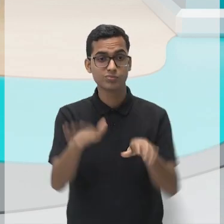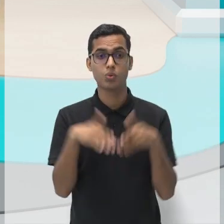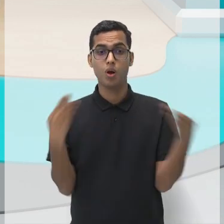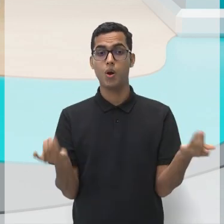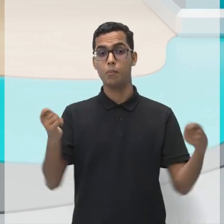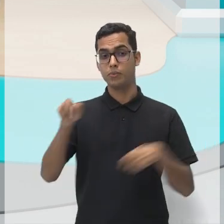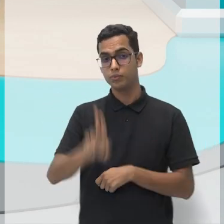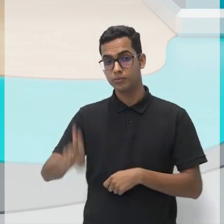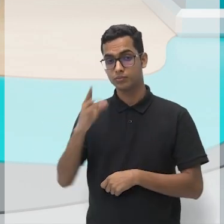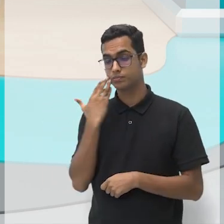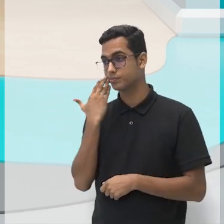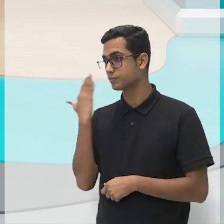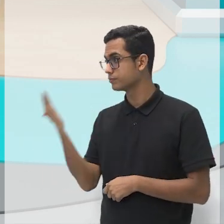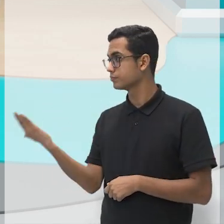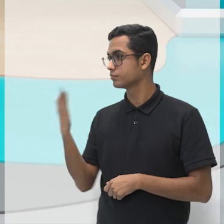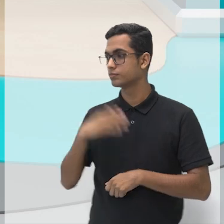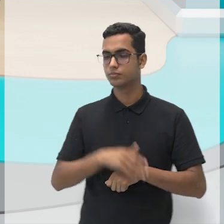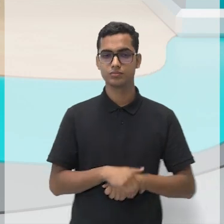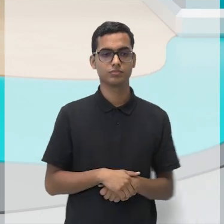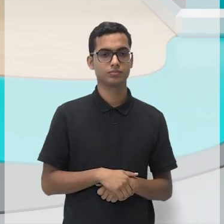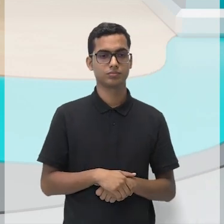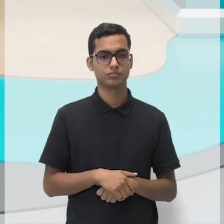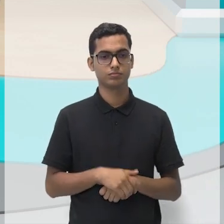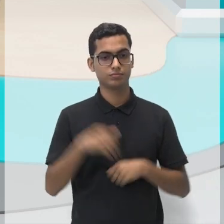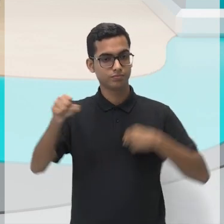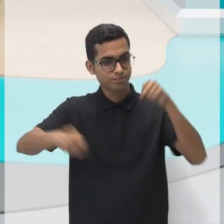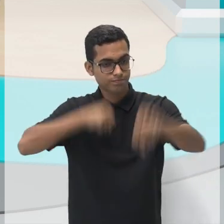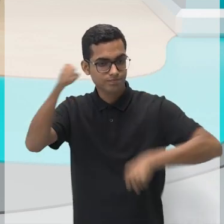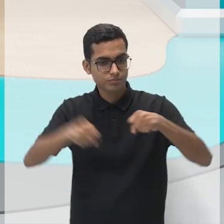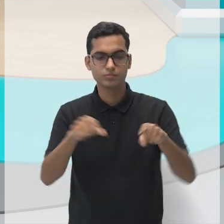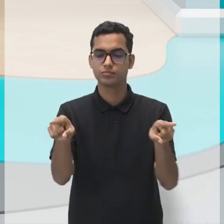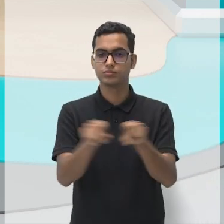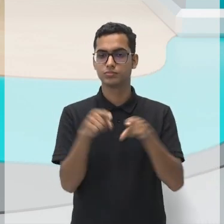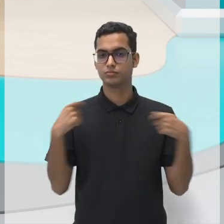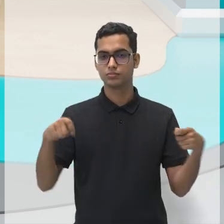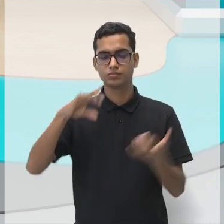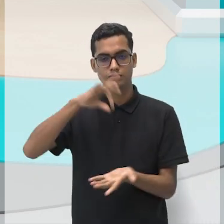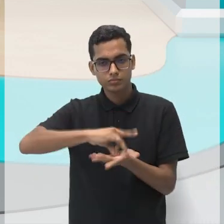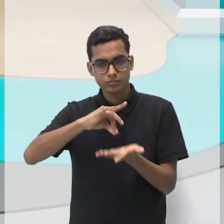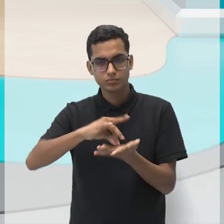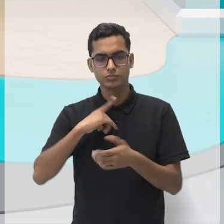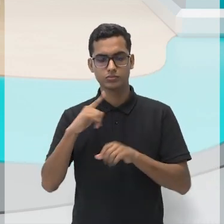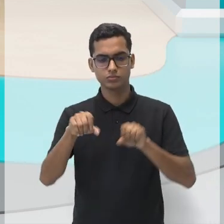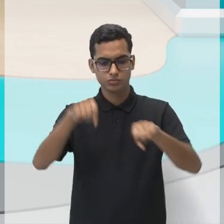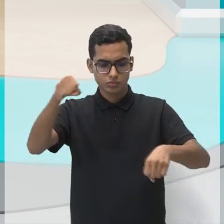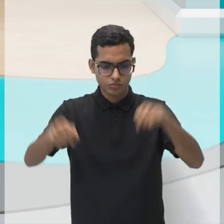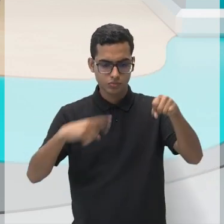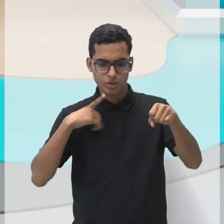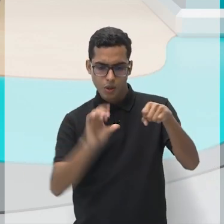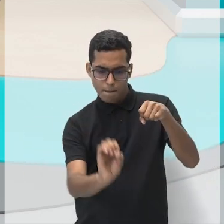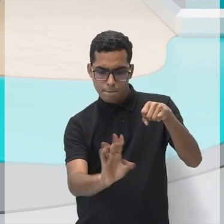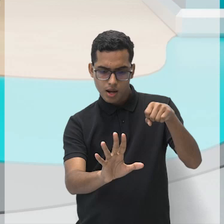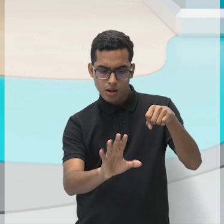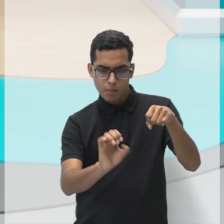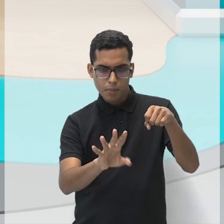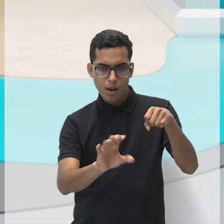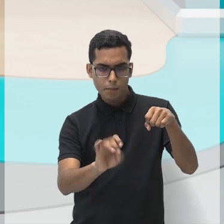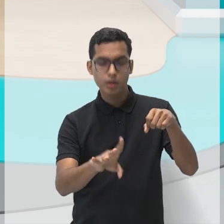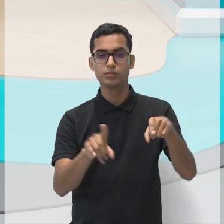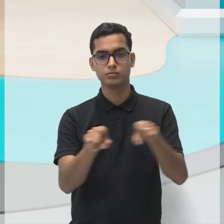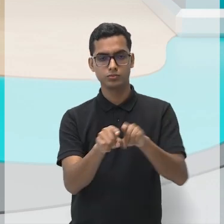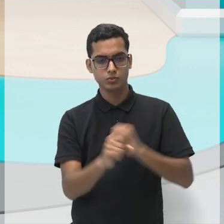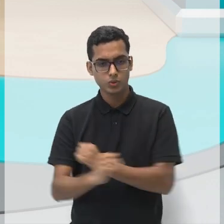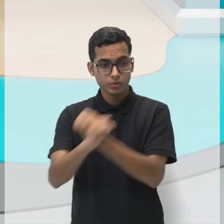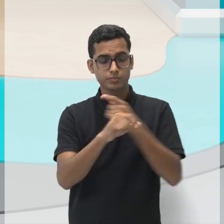precisa utilizar? Observem aí, além da bike, né, que tem que ser equipada aí com a luzinha de segurança, nós temos